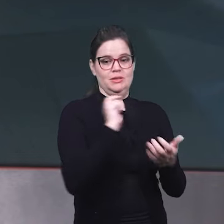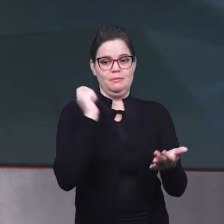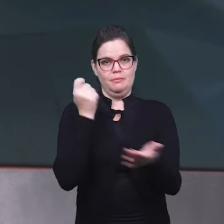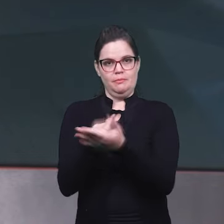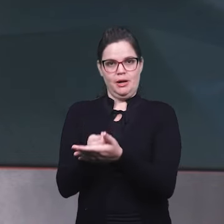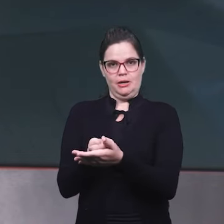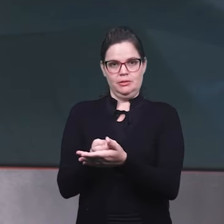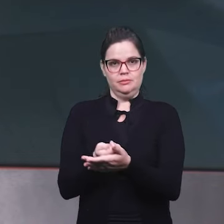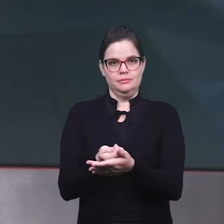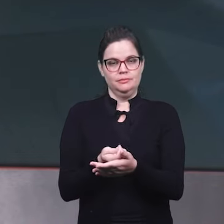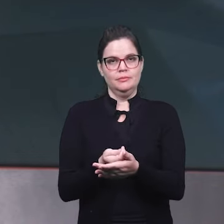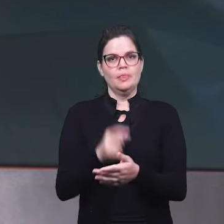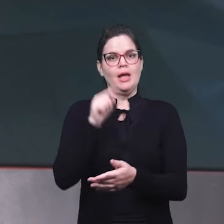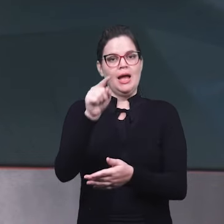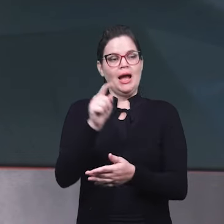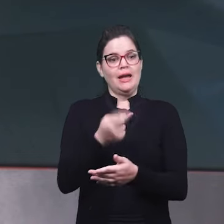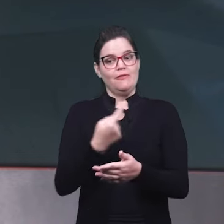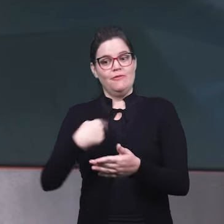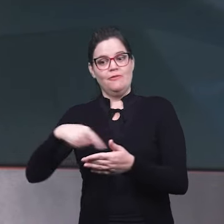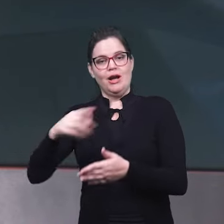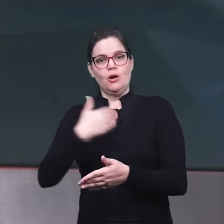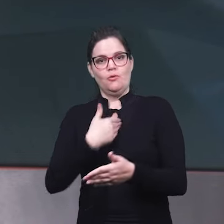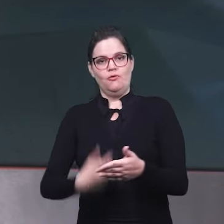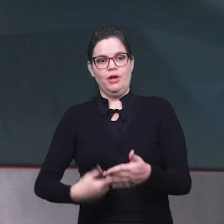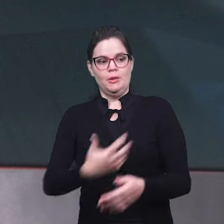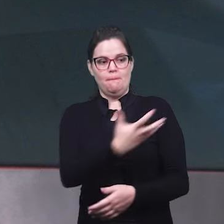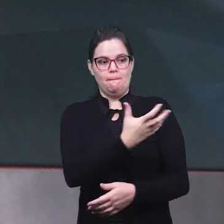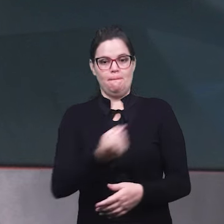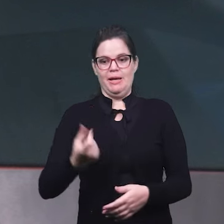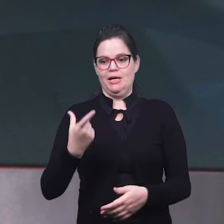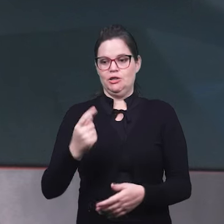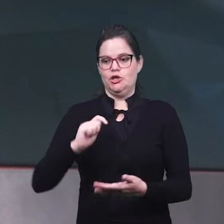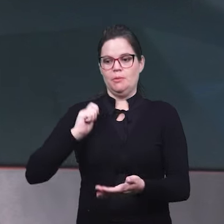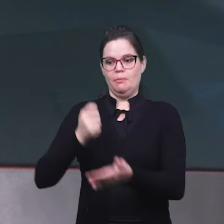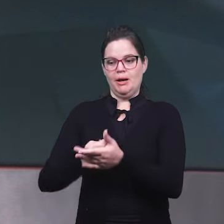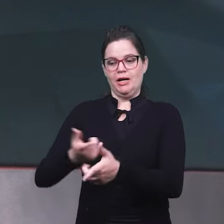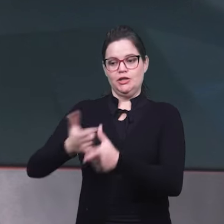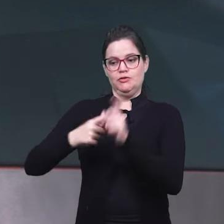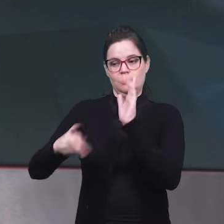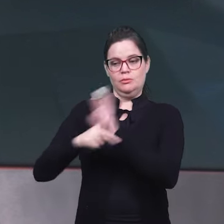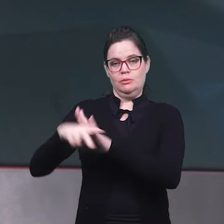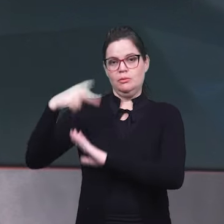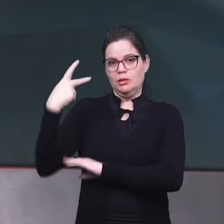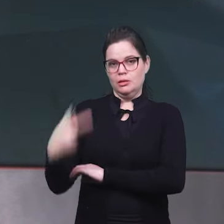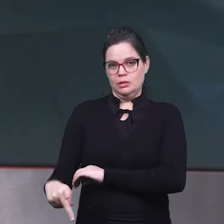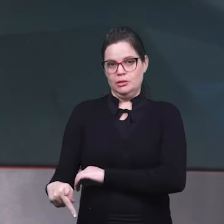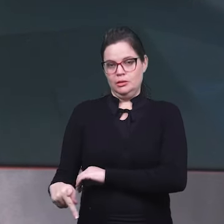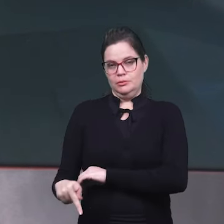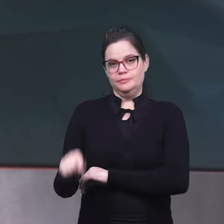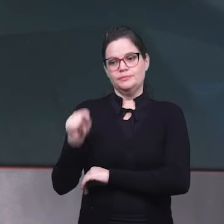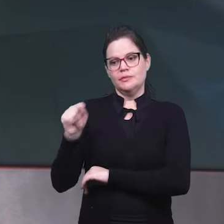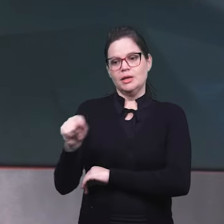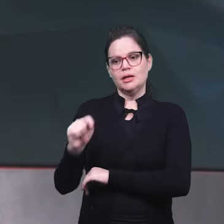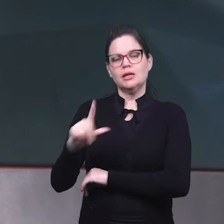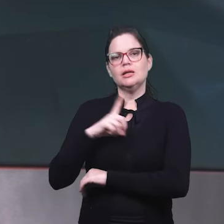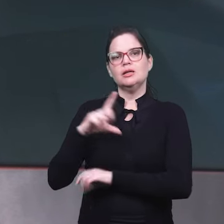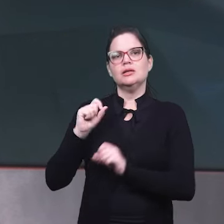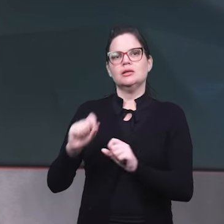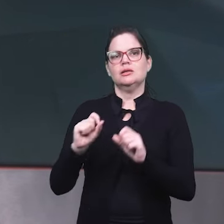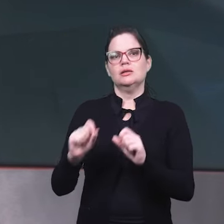Esse dinheiro vai para o caixa do governo para quitar as suas dívidas. E aí o governo